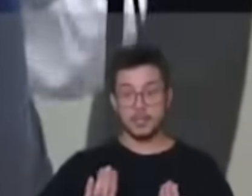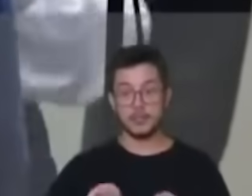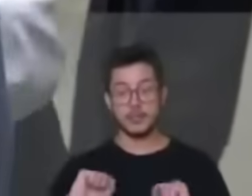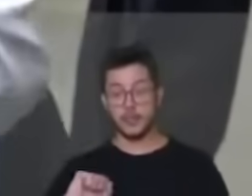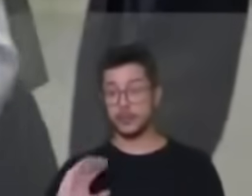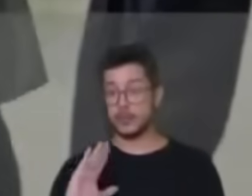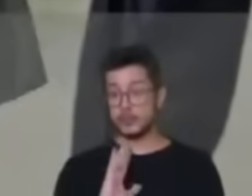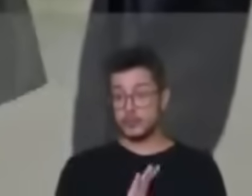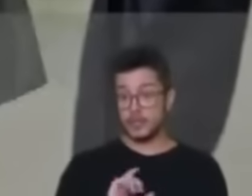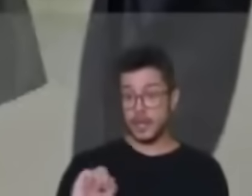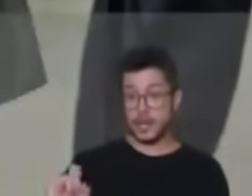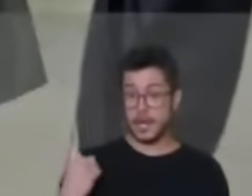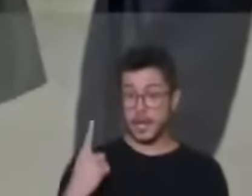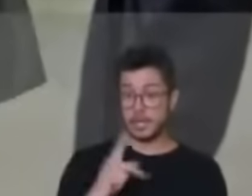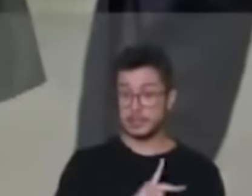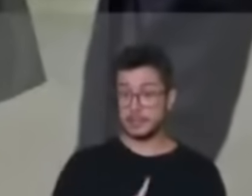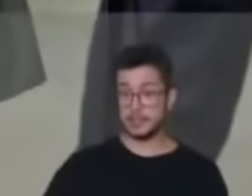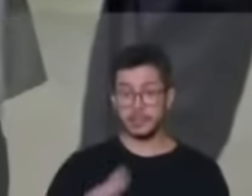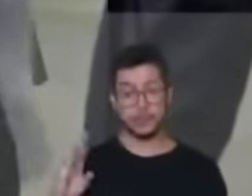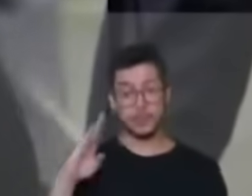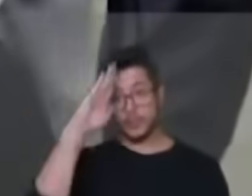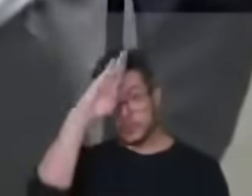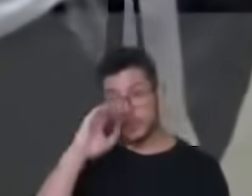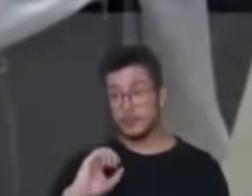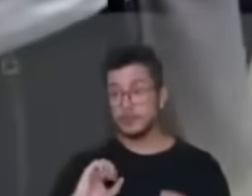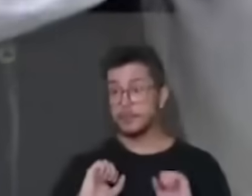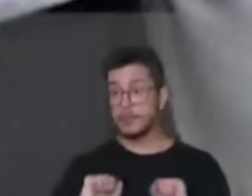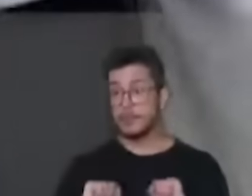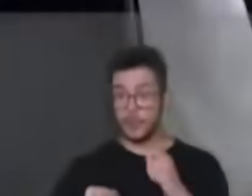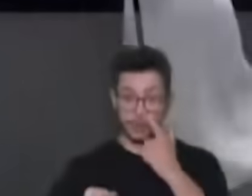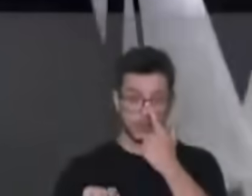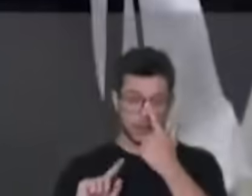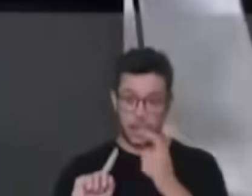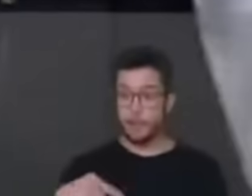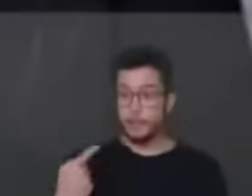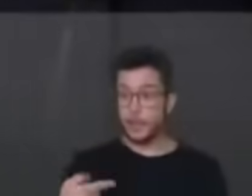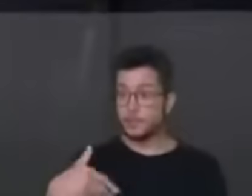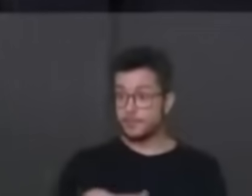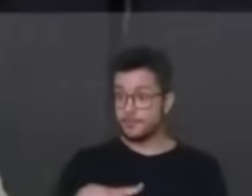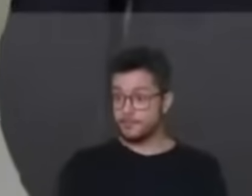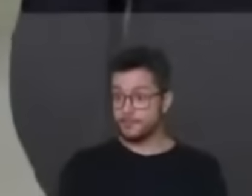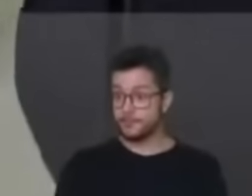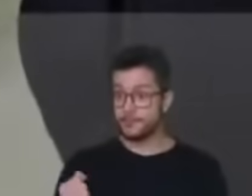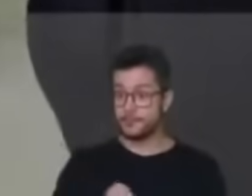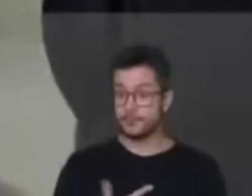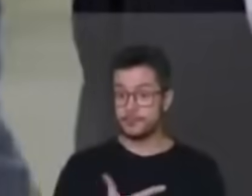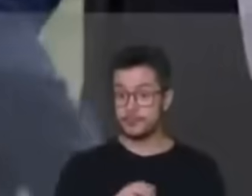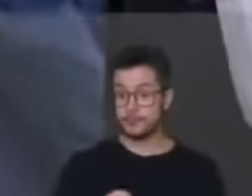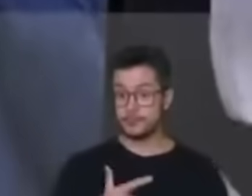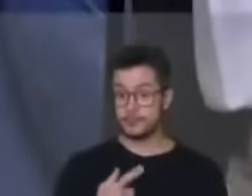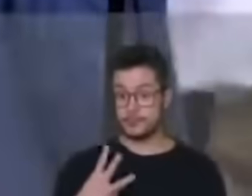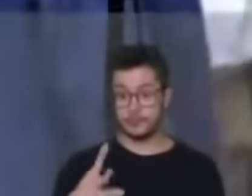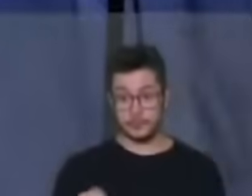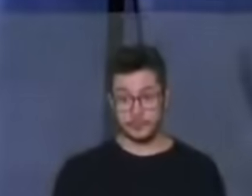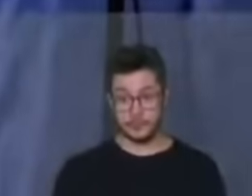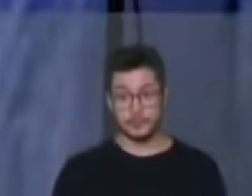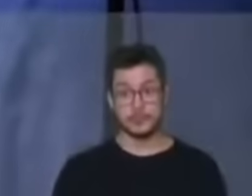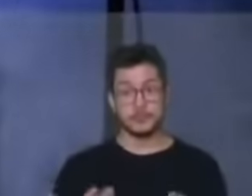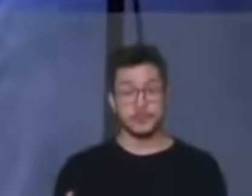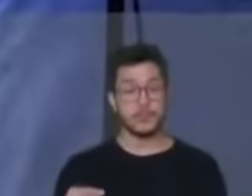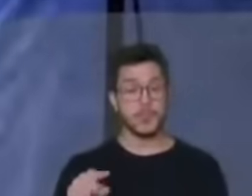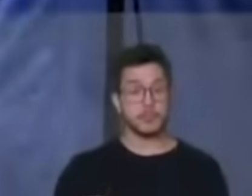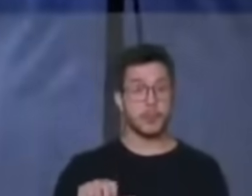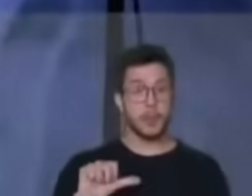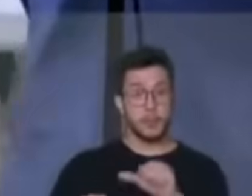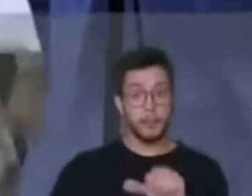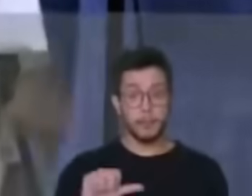Jair Bolsonaro e torná-lo elegível já nas eleições de 2030. Então, houve alteração